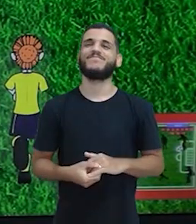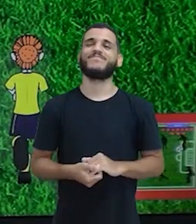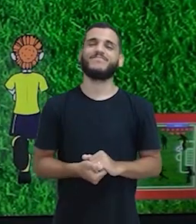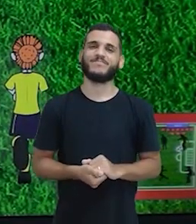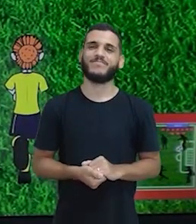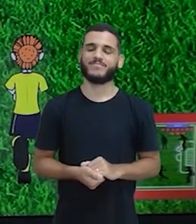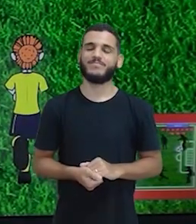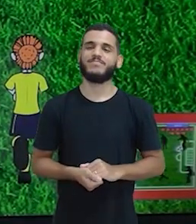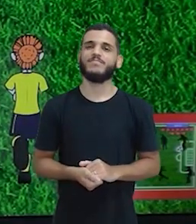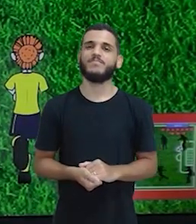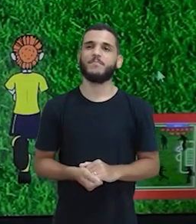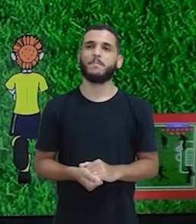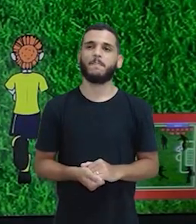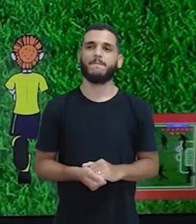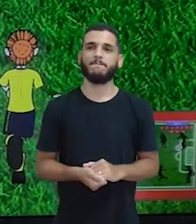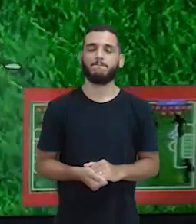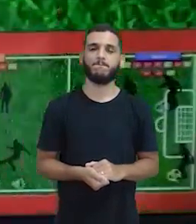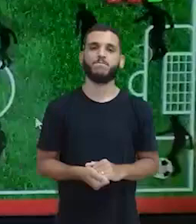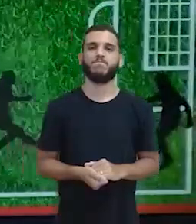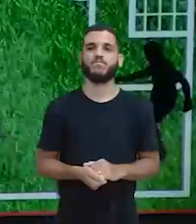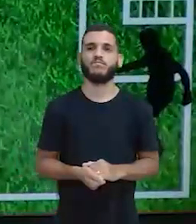show de bola professora